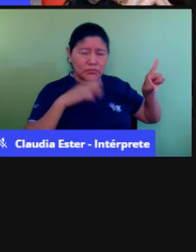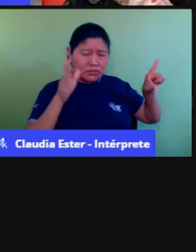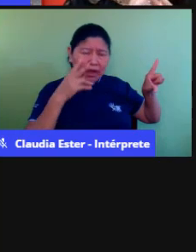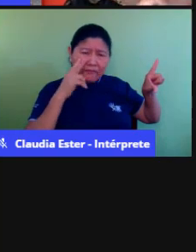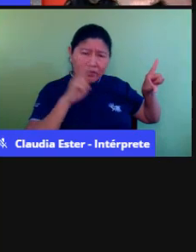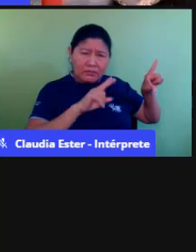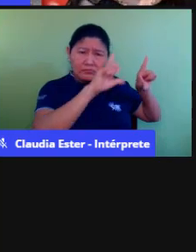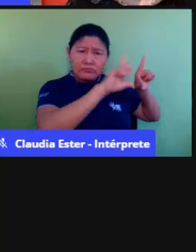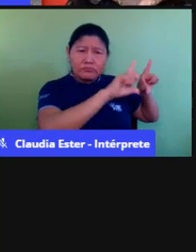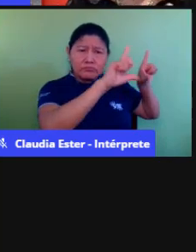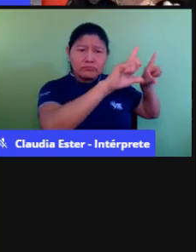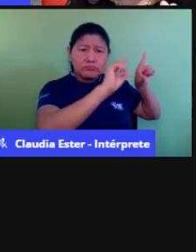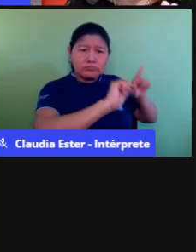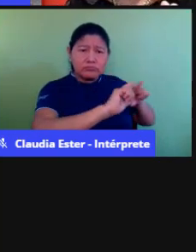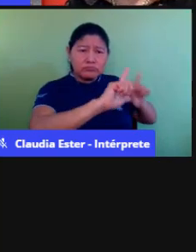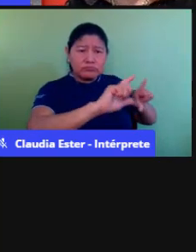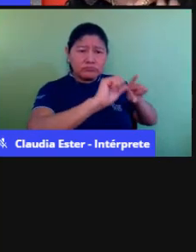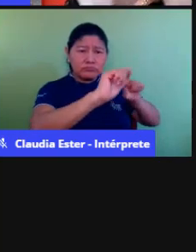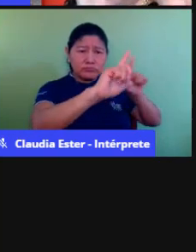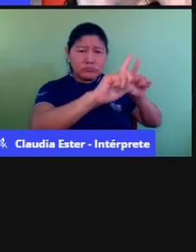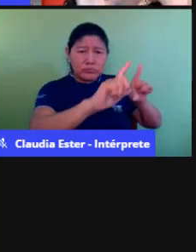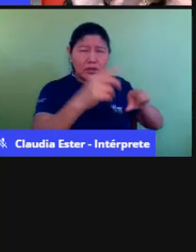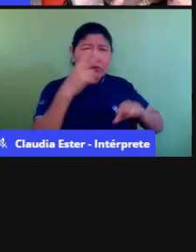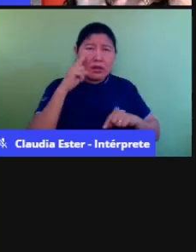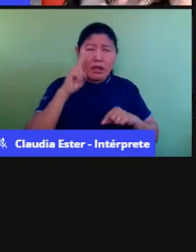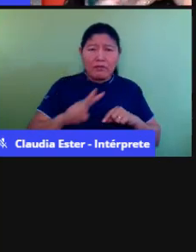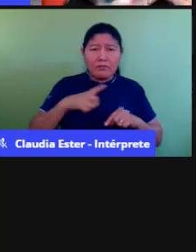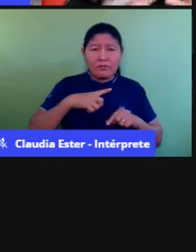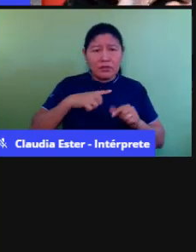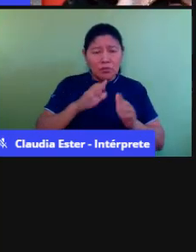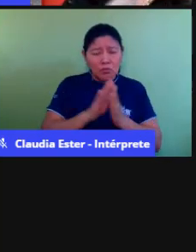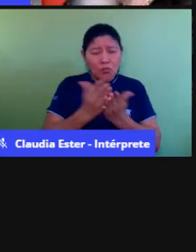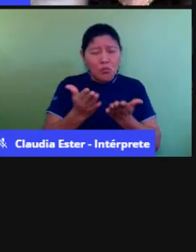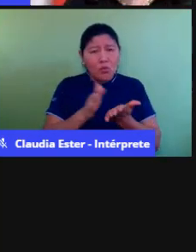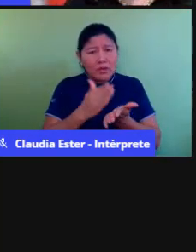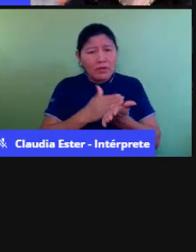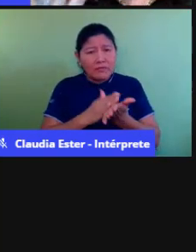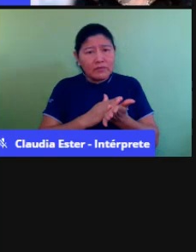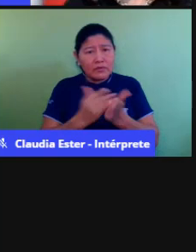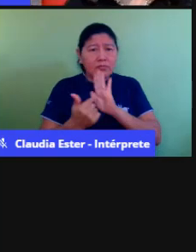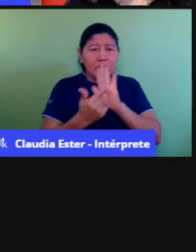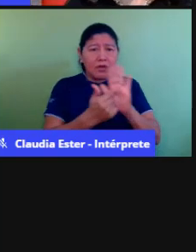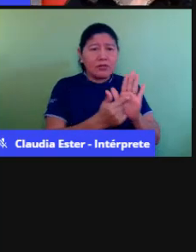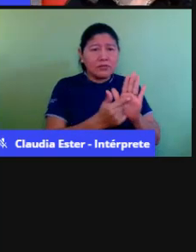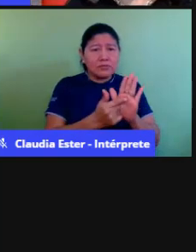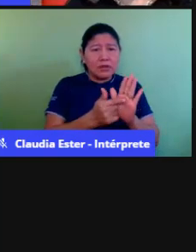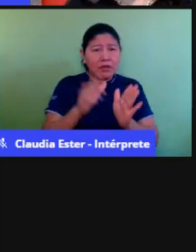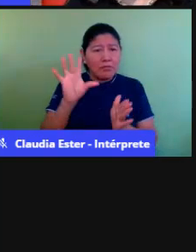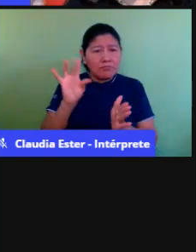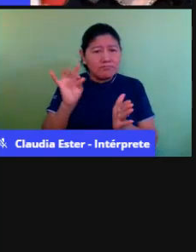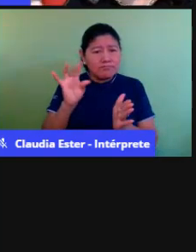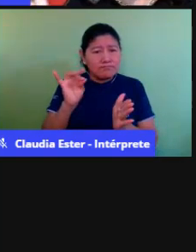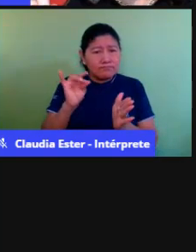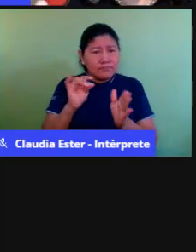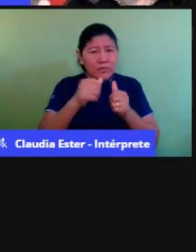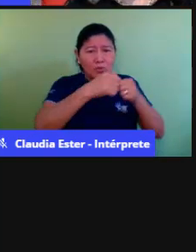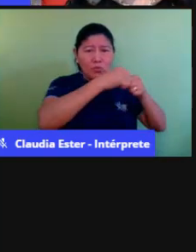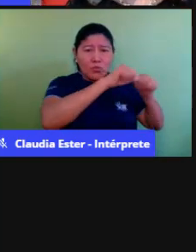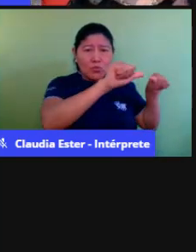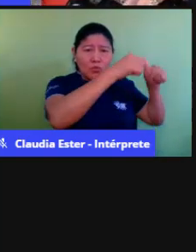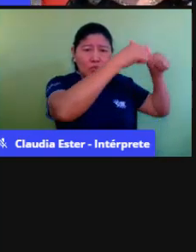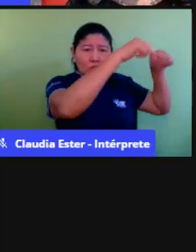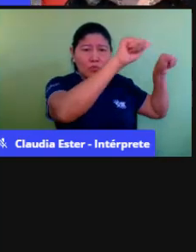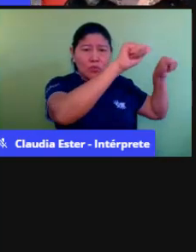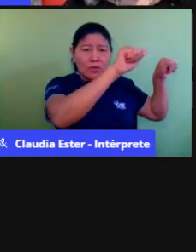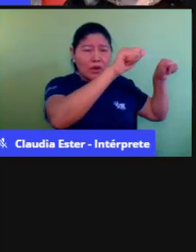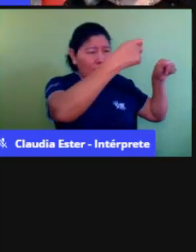aquele livro de metro, é um livro de metro que ele tem um adesivo e a gente cola na parede. É maravilhoso esse livro. Outra coisa,